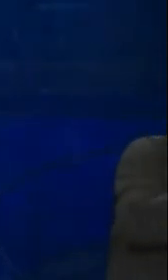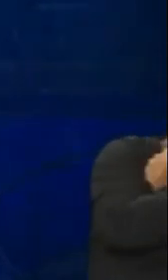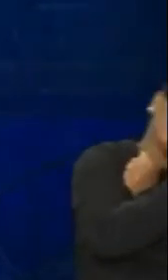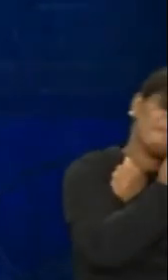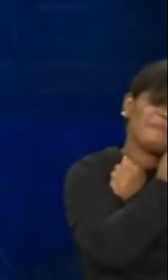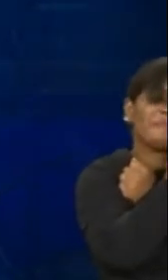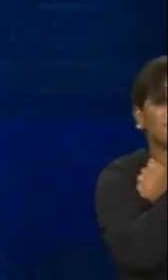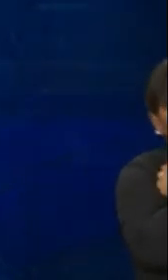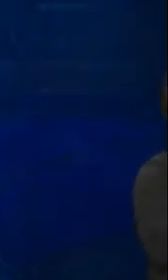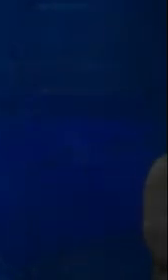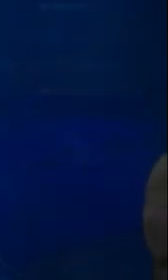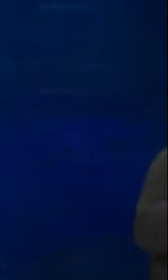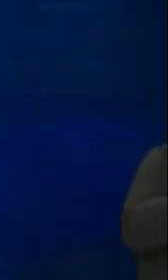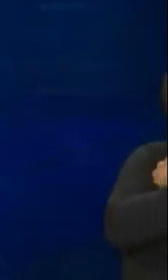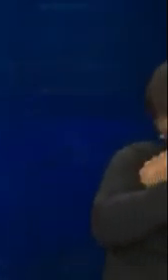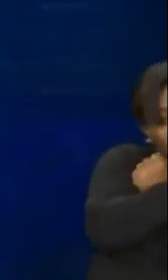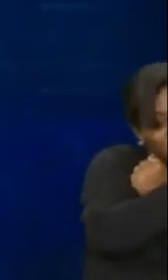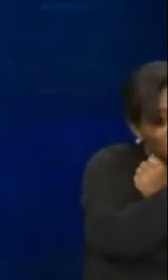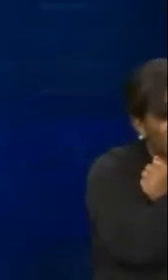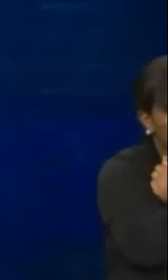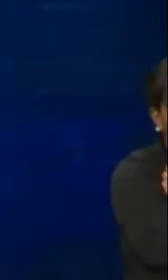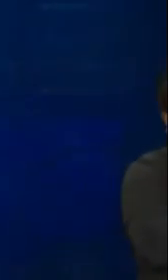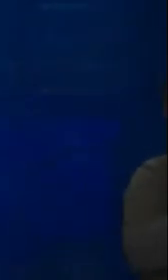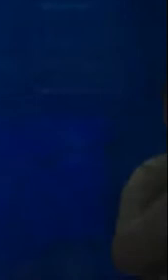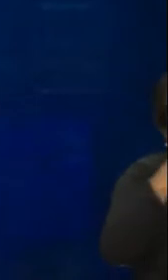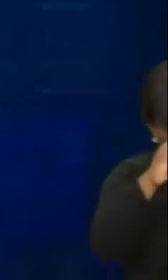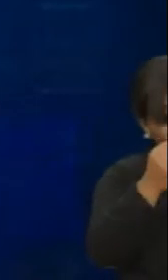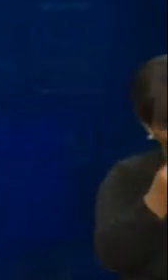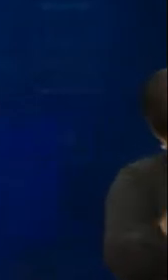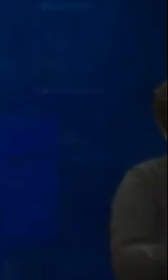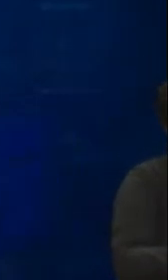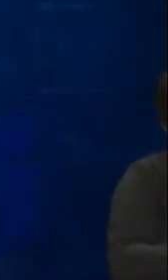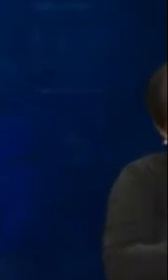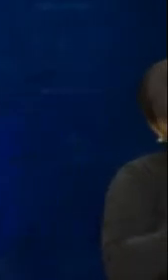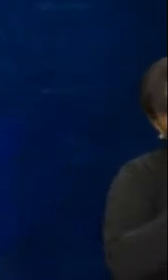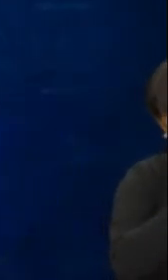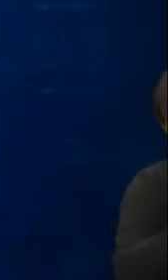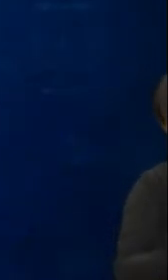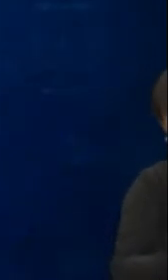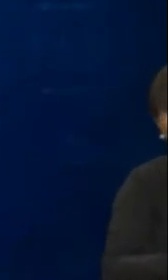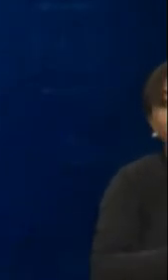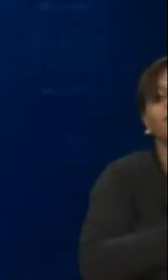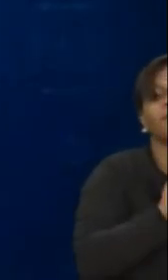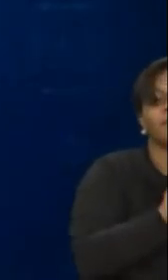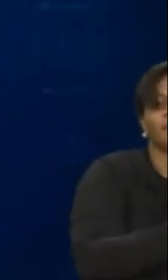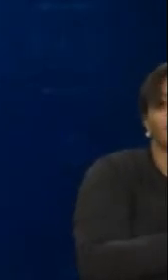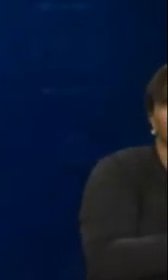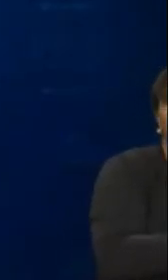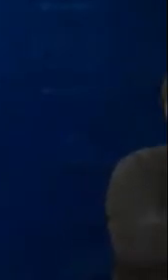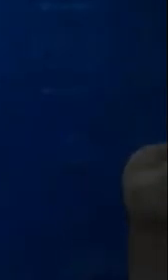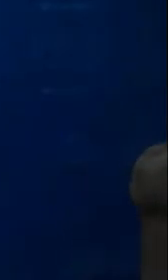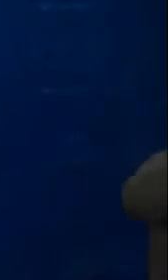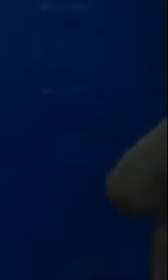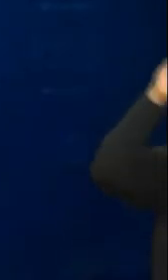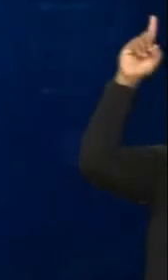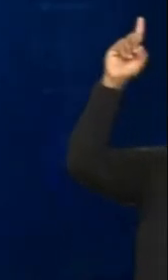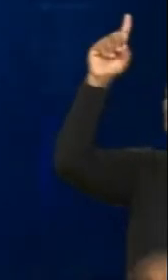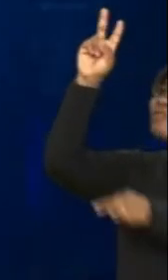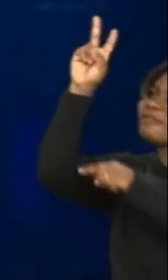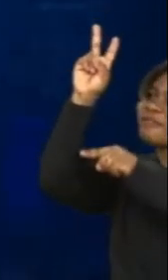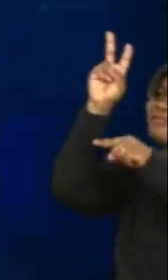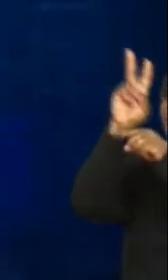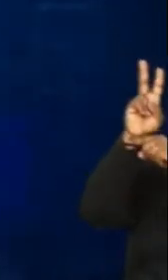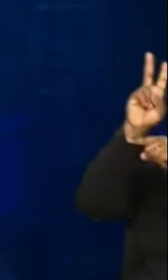Recebe um abraço meu. Pois da tua vida. Pois da tua vida. Cuido